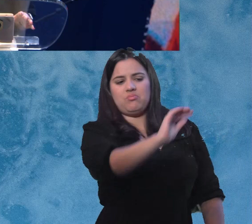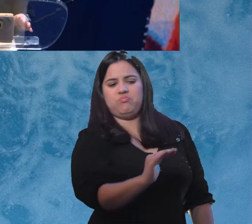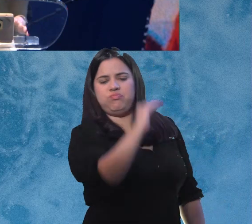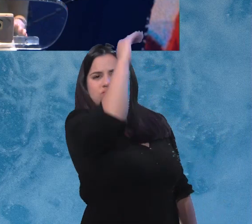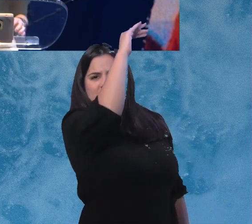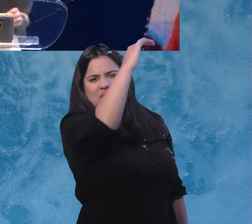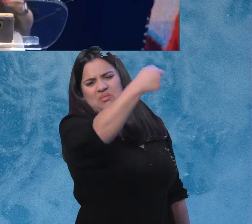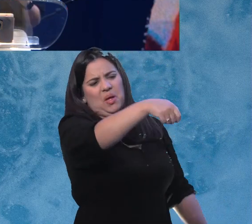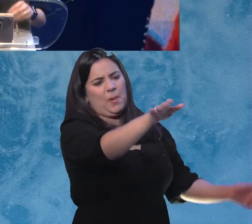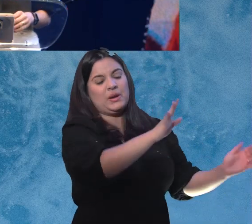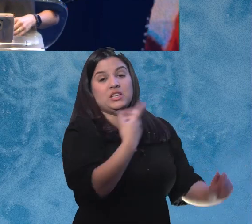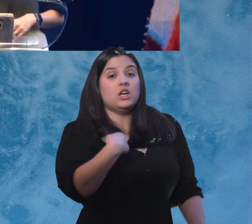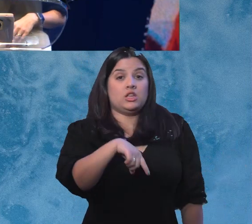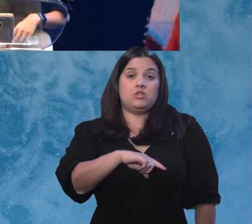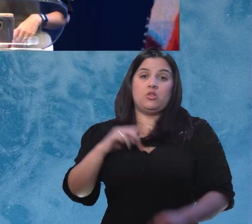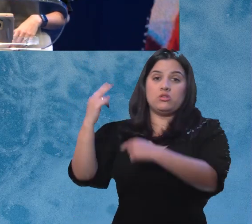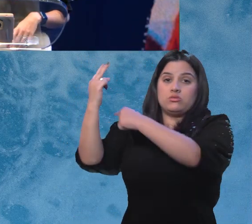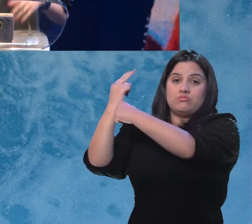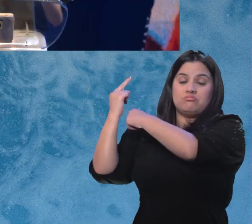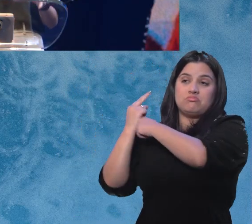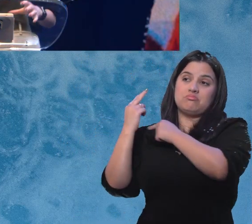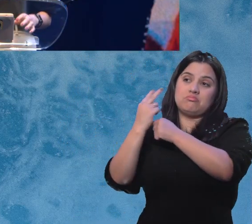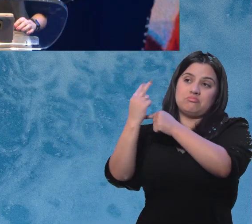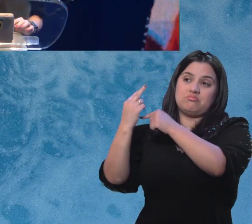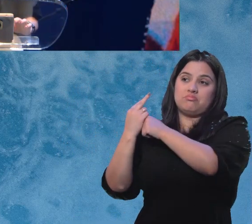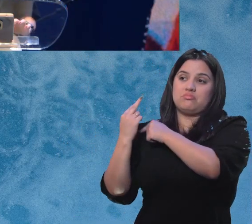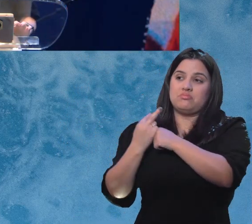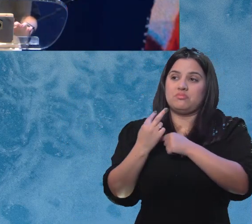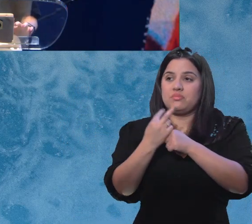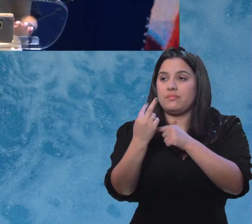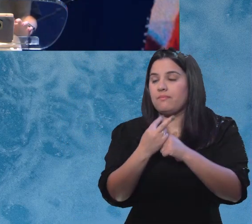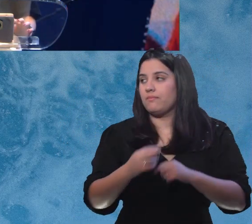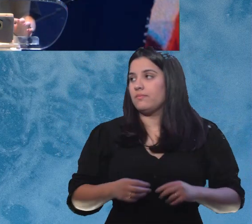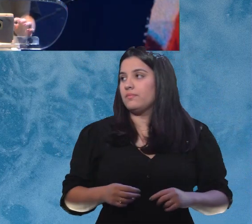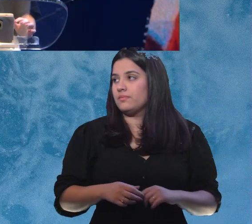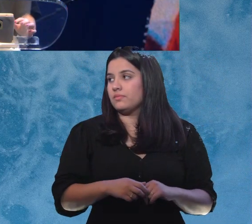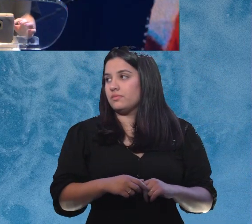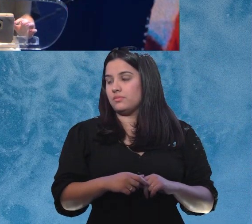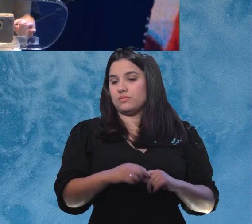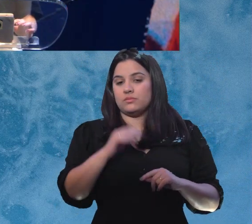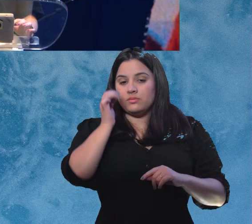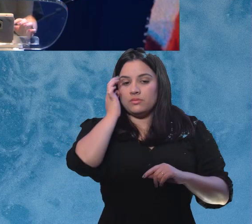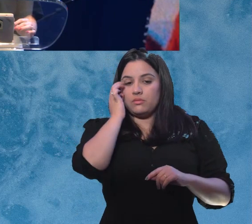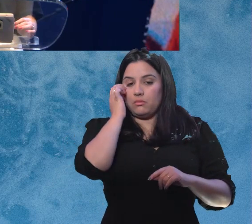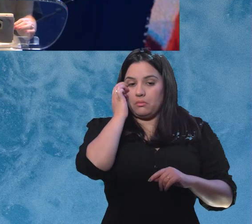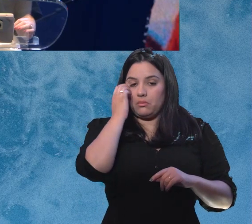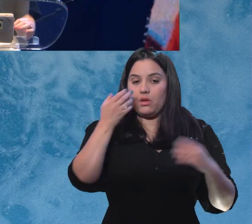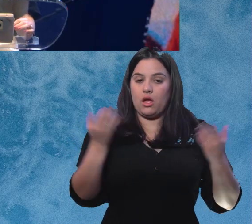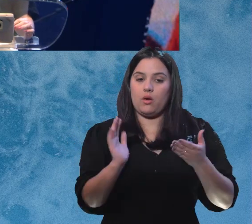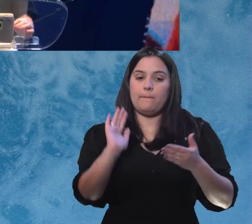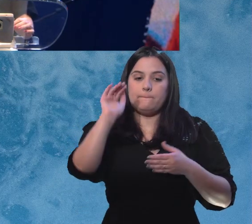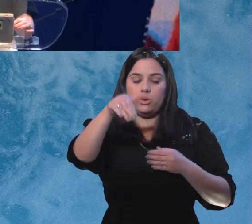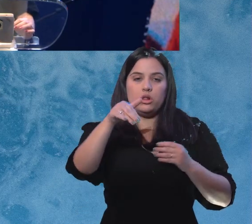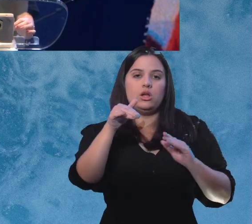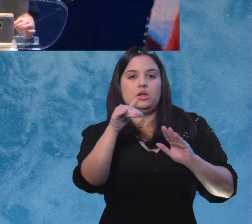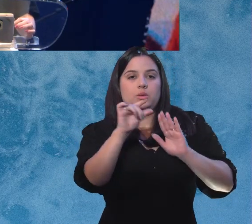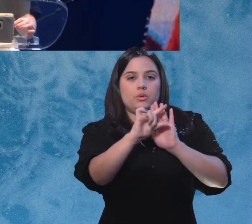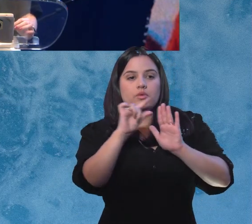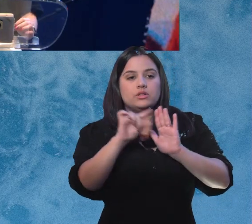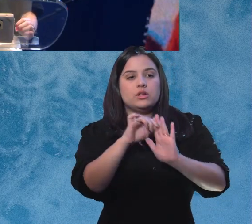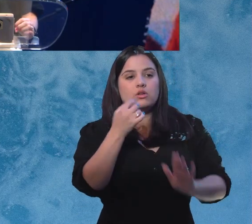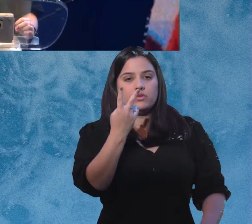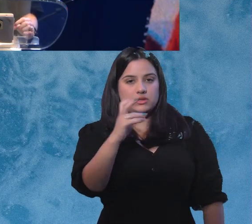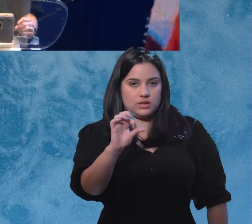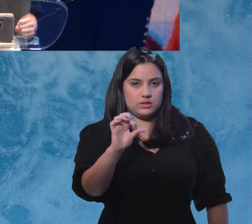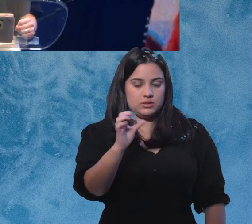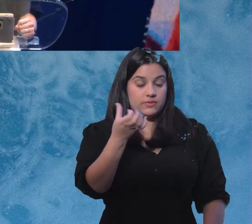quem os proteja, mas o Senhor está conosco. Não tenham medo deles. Aí, pulando um pouquinho para o versículo 26, diz